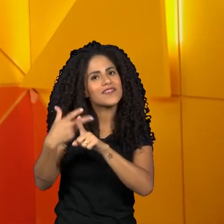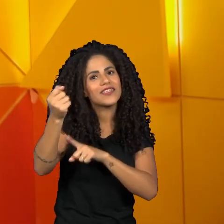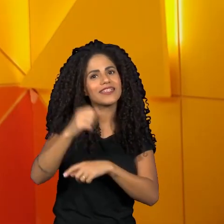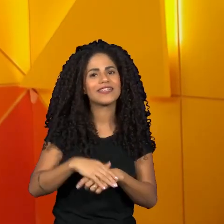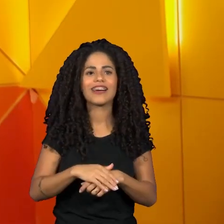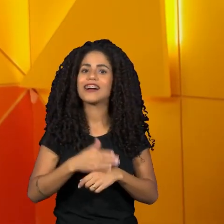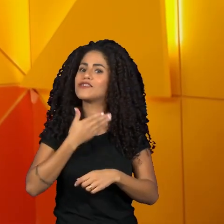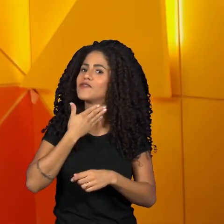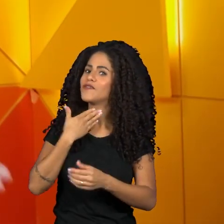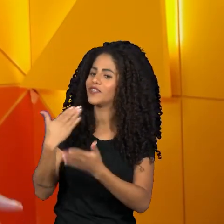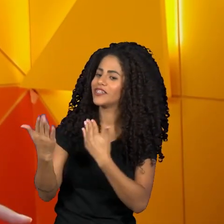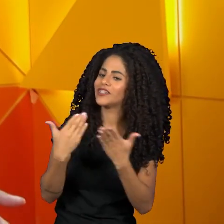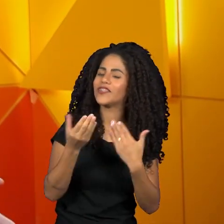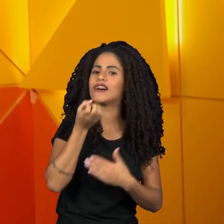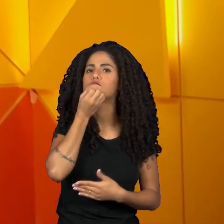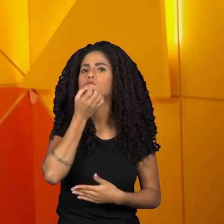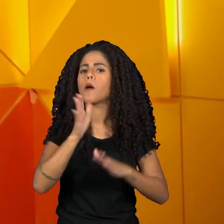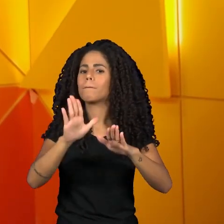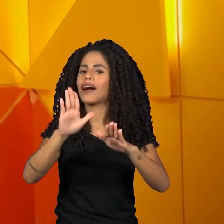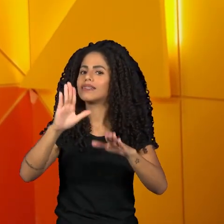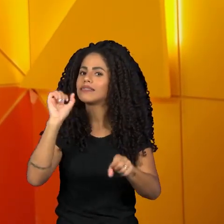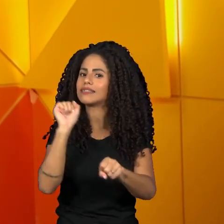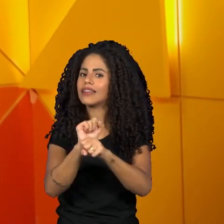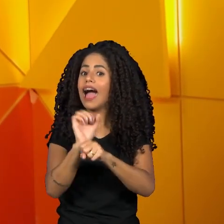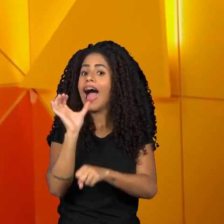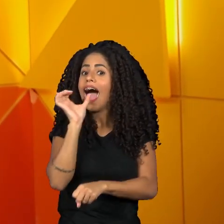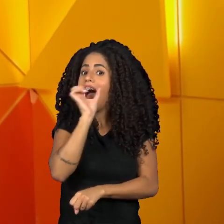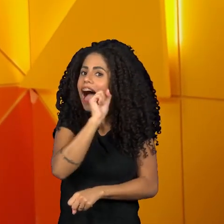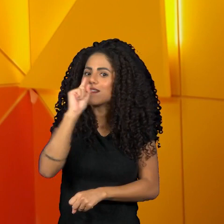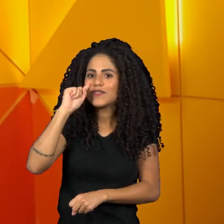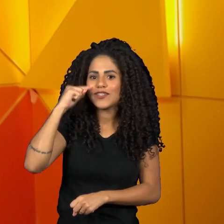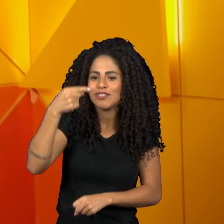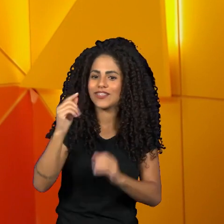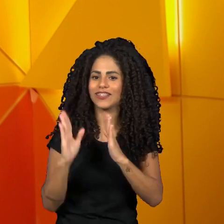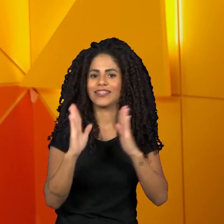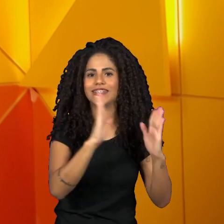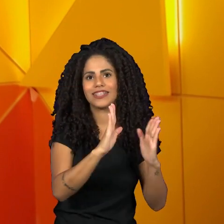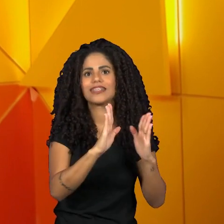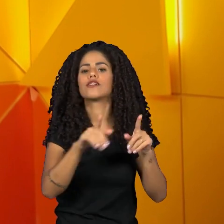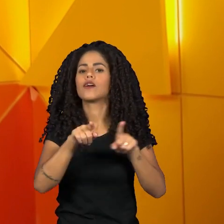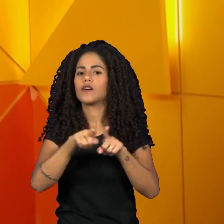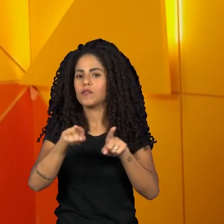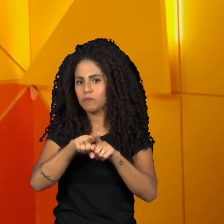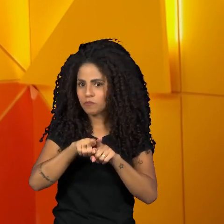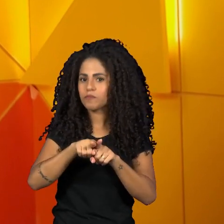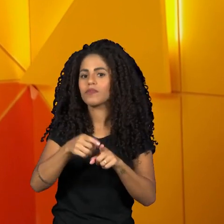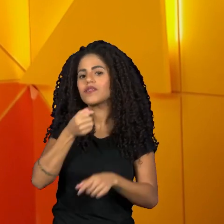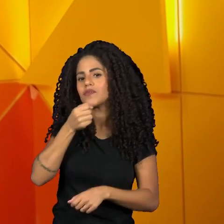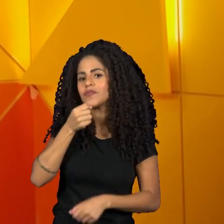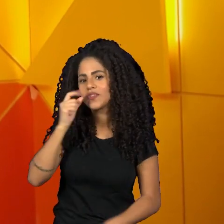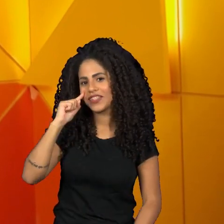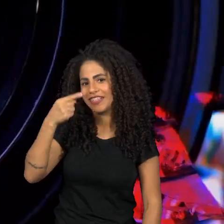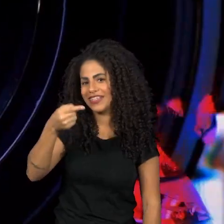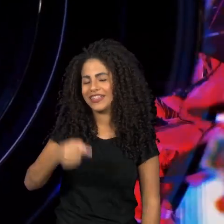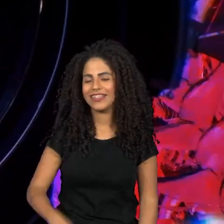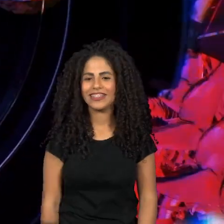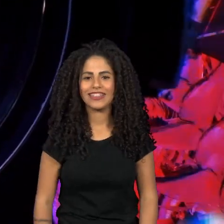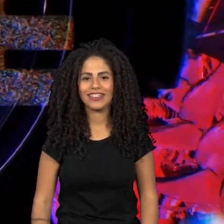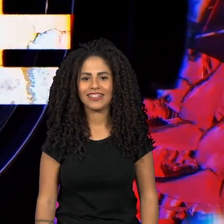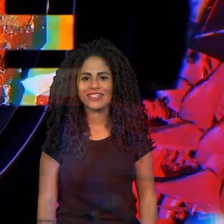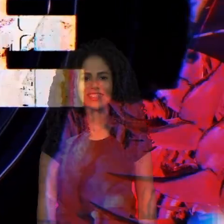tá boa, só que a gente precisa fazer uma pausa, né? E aí, daqui a pouco, tem jornalismo periférico. Já volto.